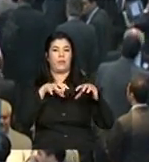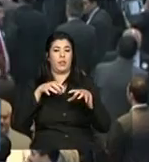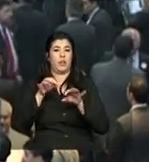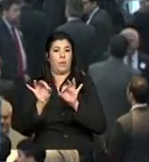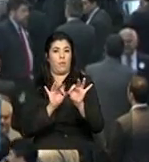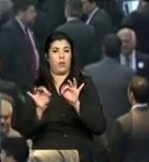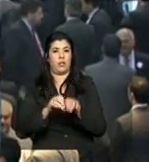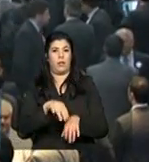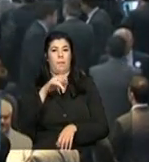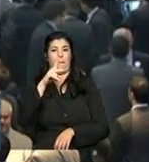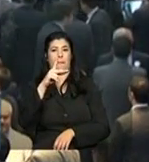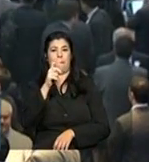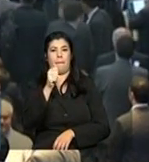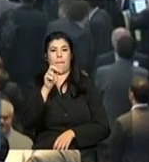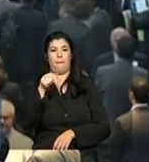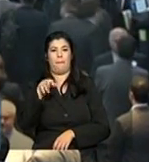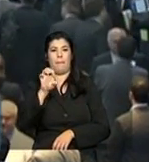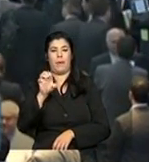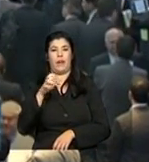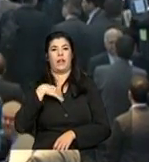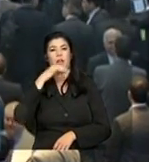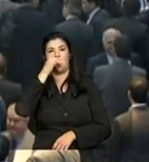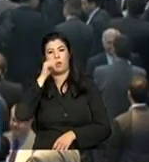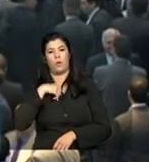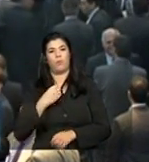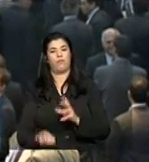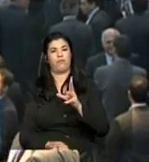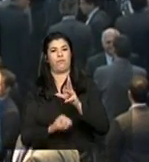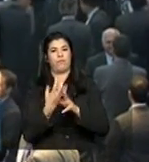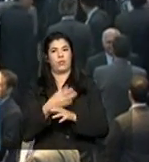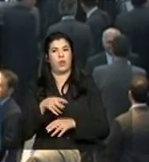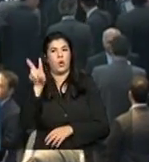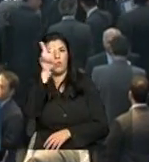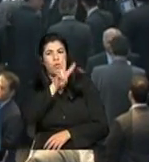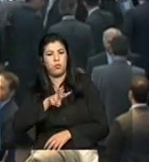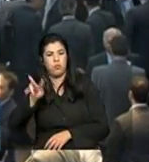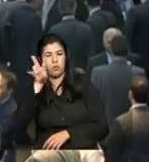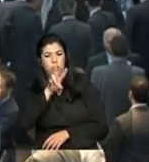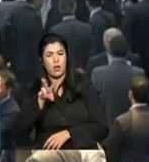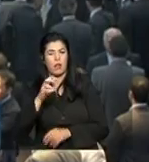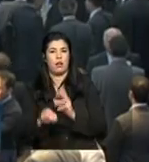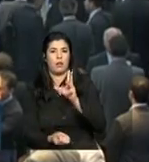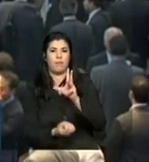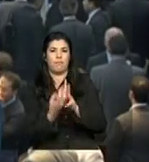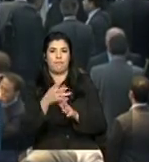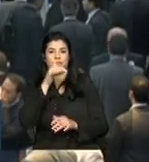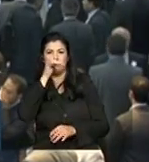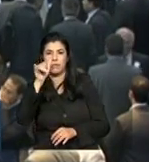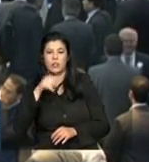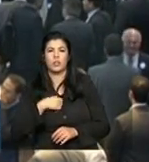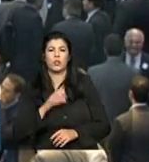aquele sistema que utiliza o vento para a geração de energia. Ao todo, serão construídos